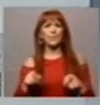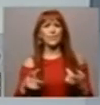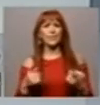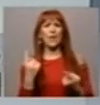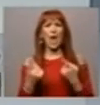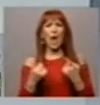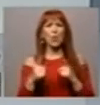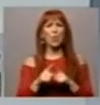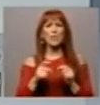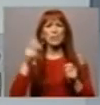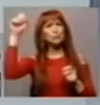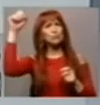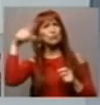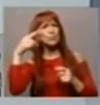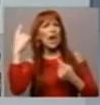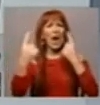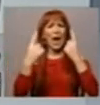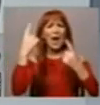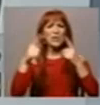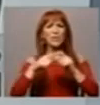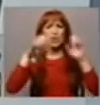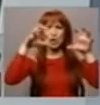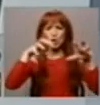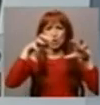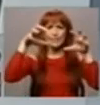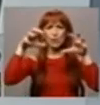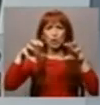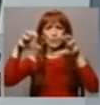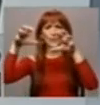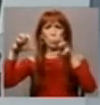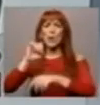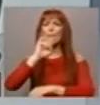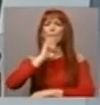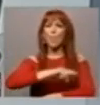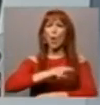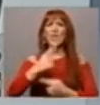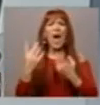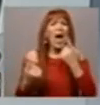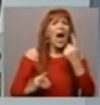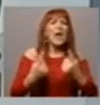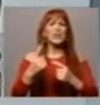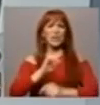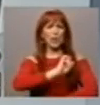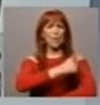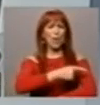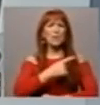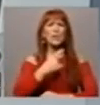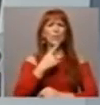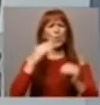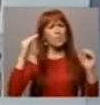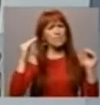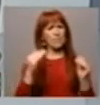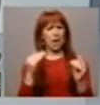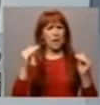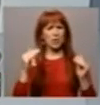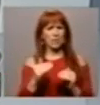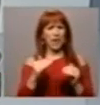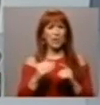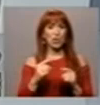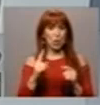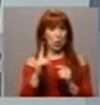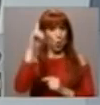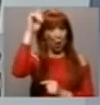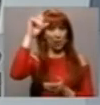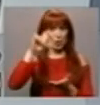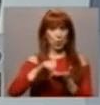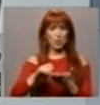com algumas abertas e os aguaceiros podem pontualmente ser fortes, mas serão muito menos frequentes do que na região norte e